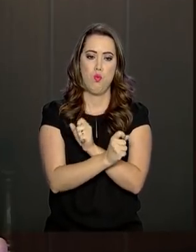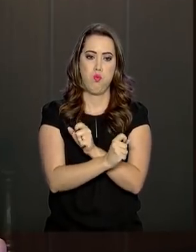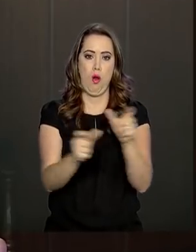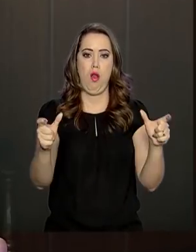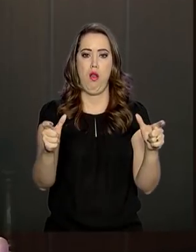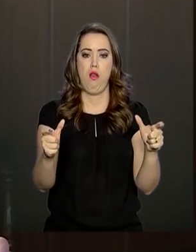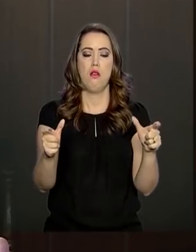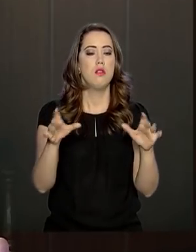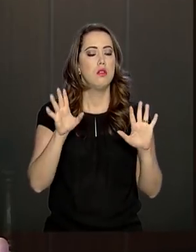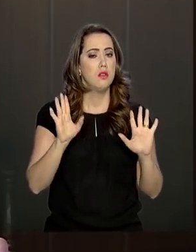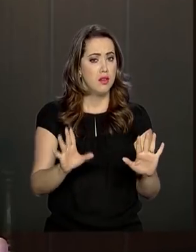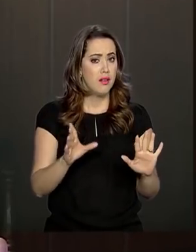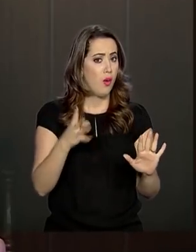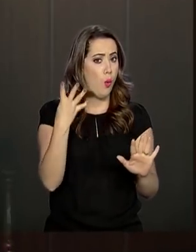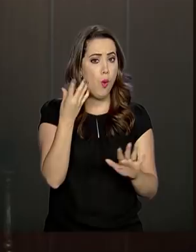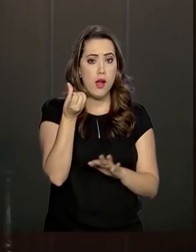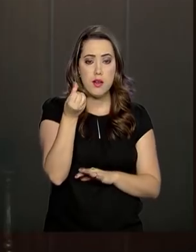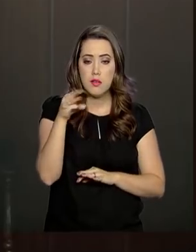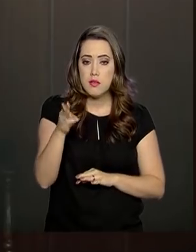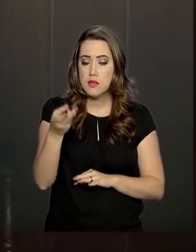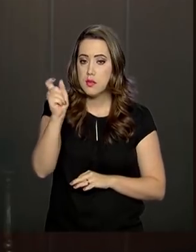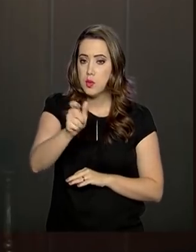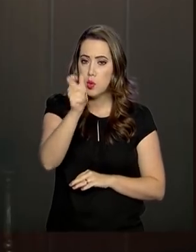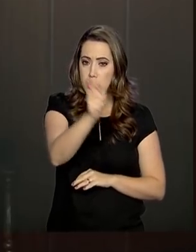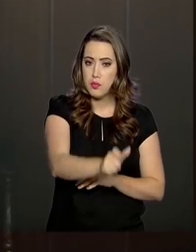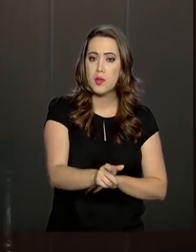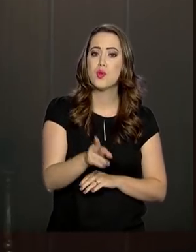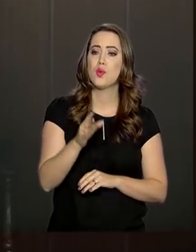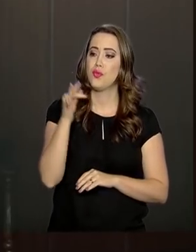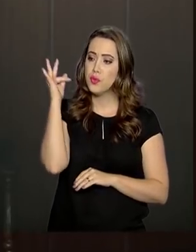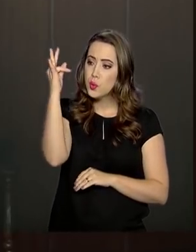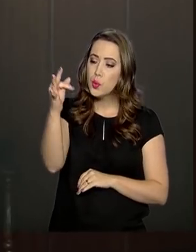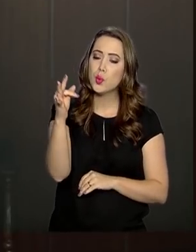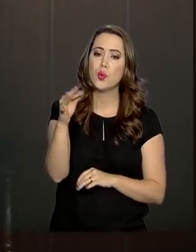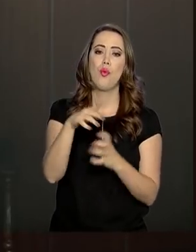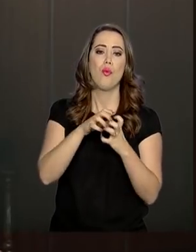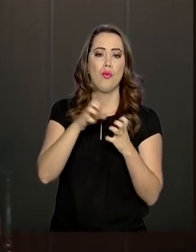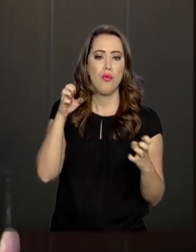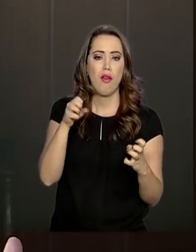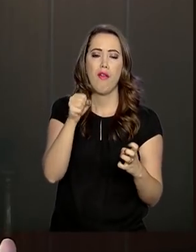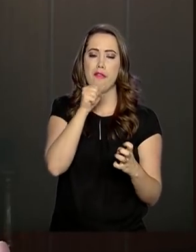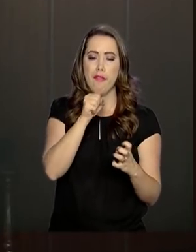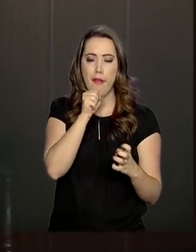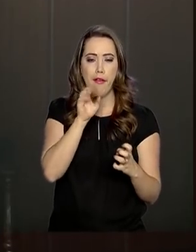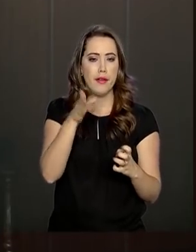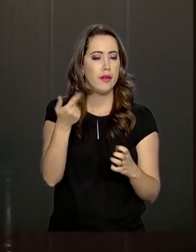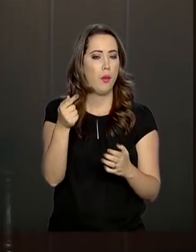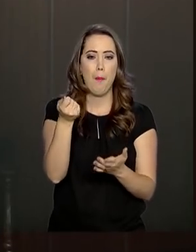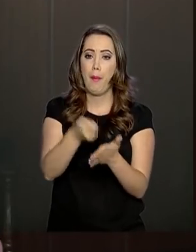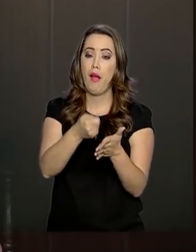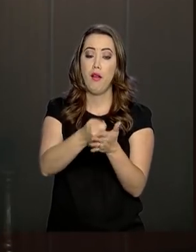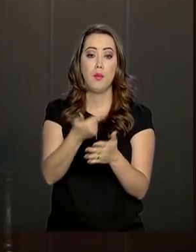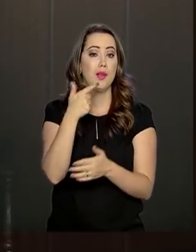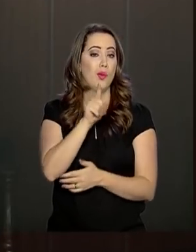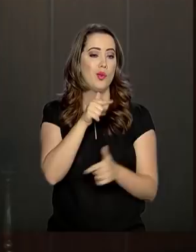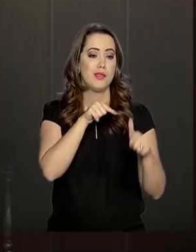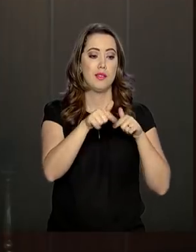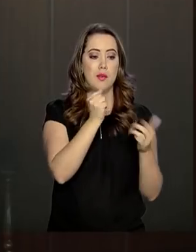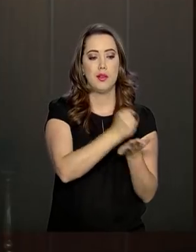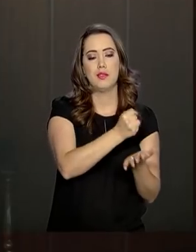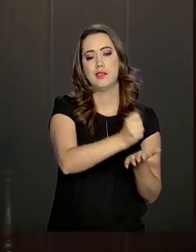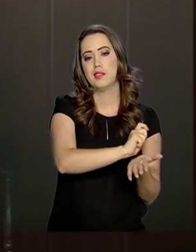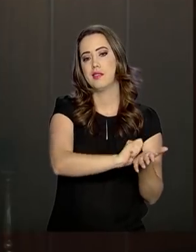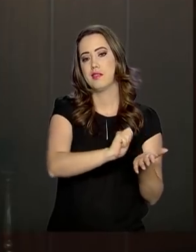produz. 46 milhões de brasileiros vão envelhecer e eles não contribuem, porque eles não conseguem emprego formal.